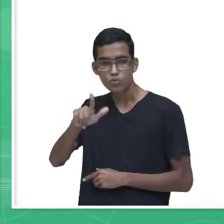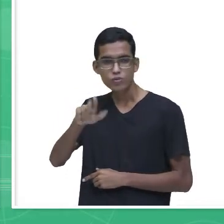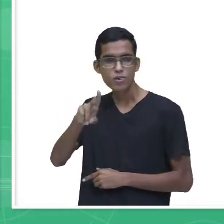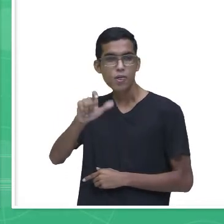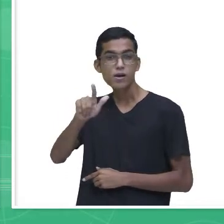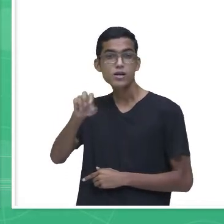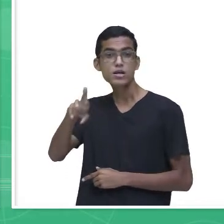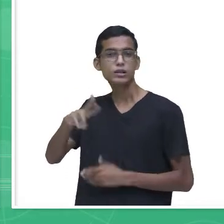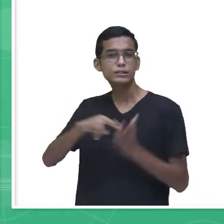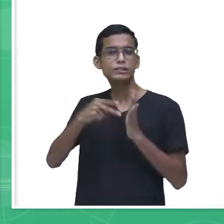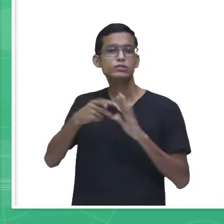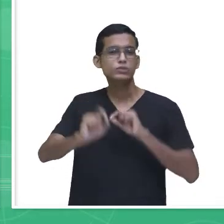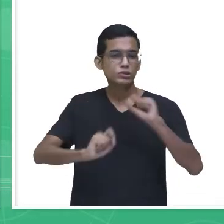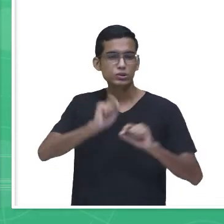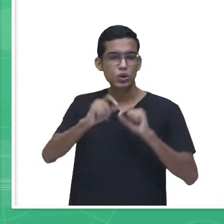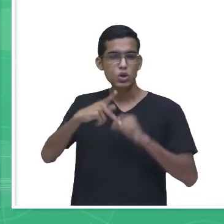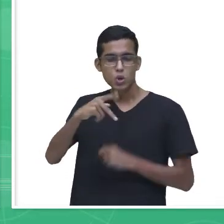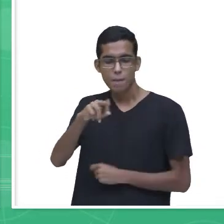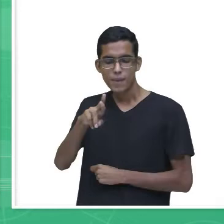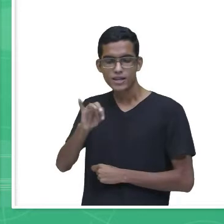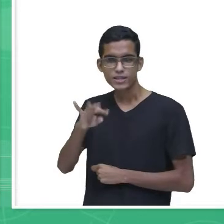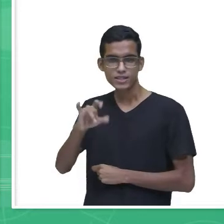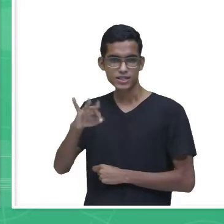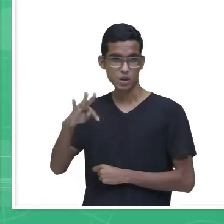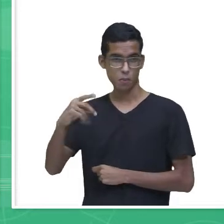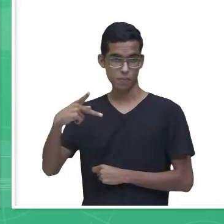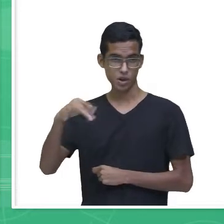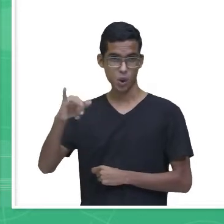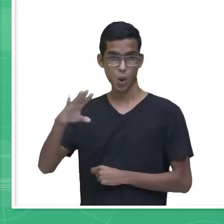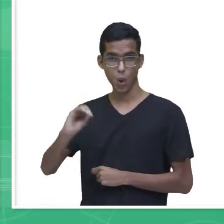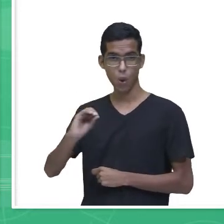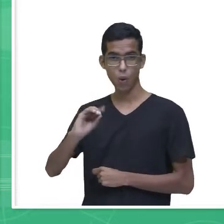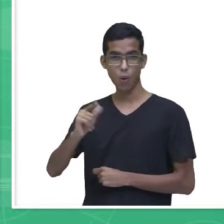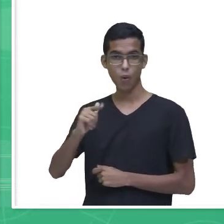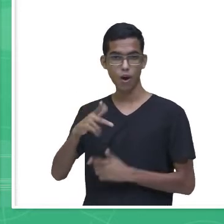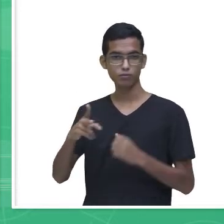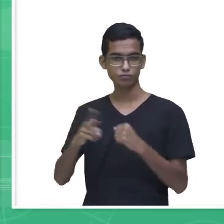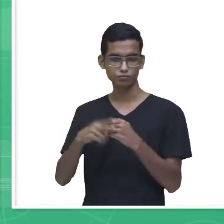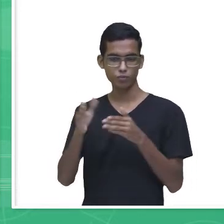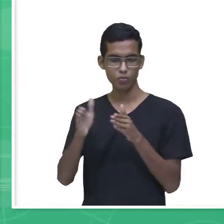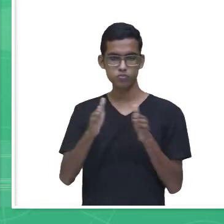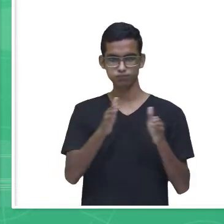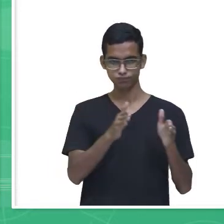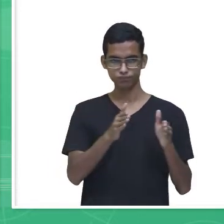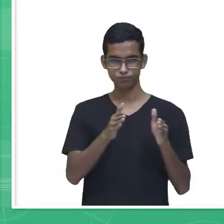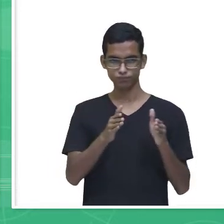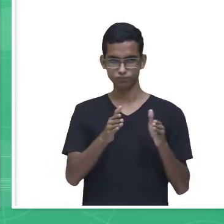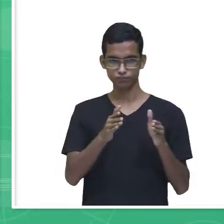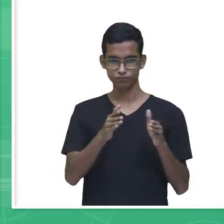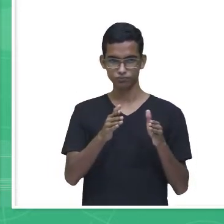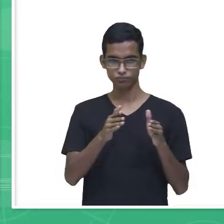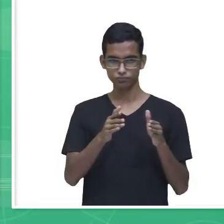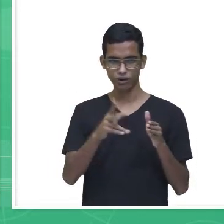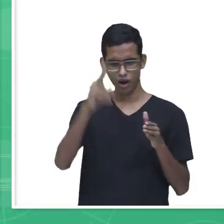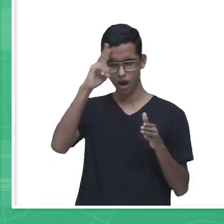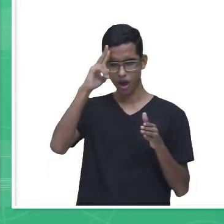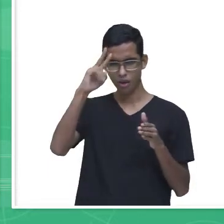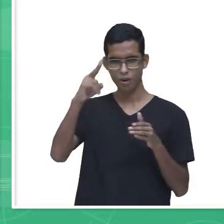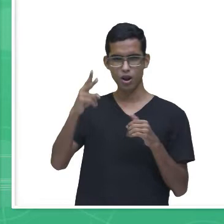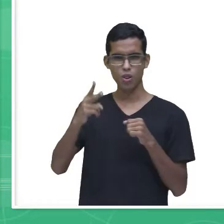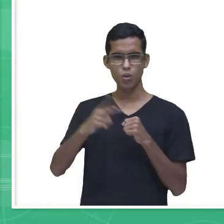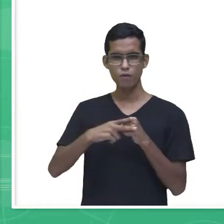que significa dizer que o particípio deles não segue o padrão dos verbos regulares. Lembram dos verbos regulares?